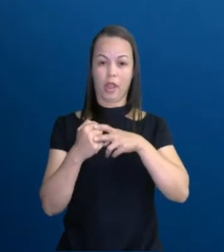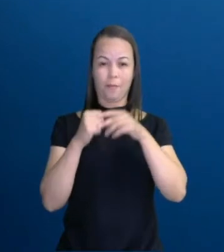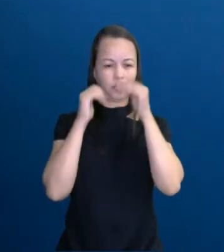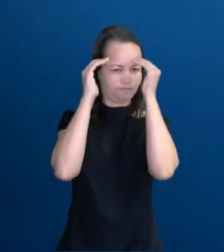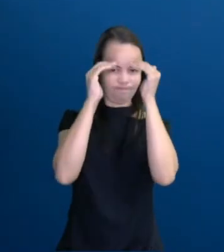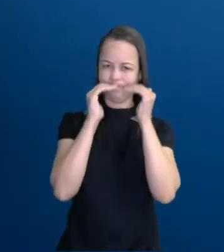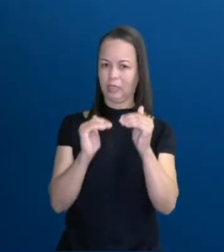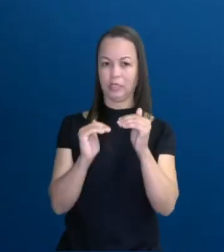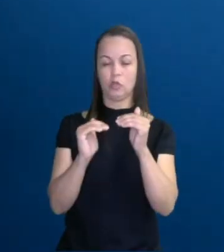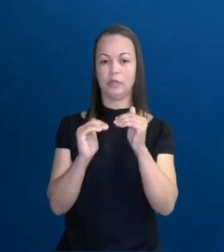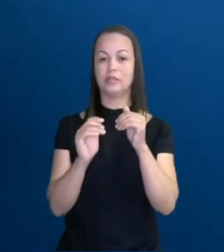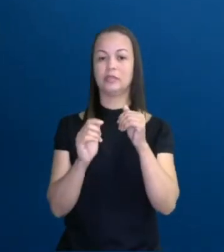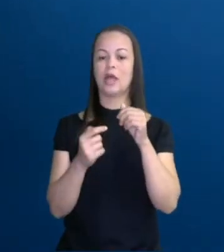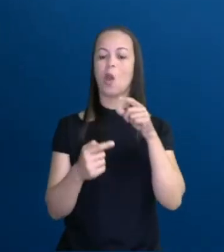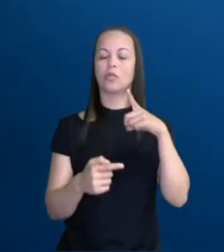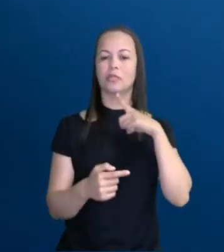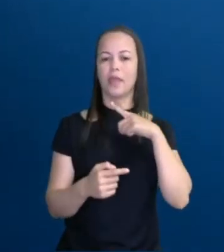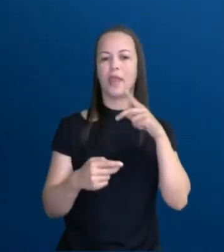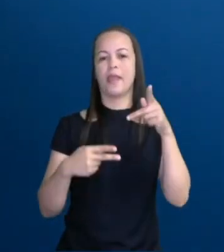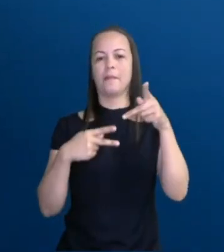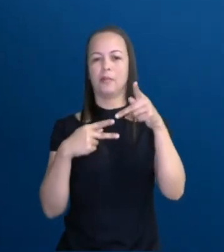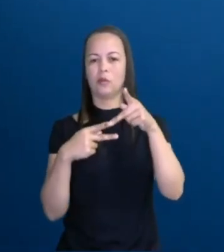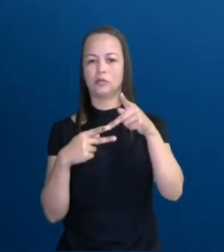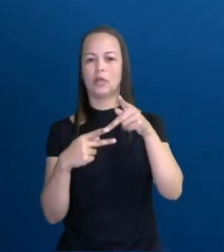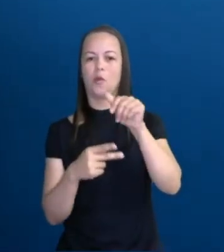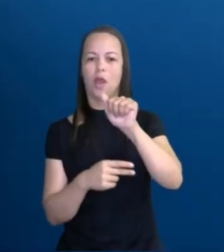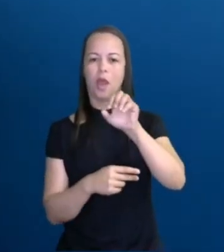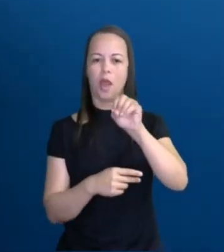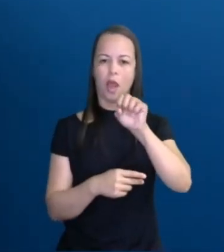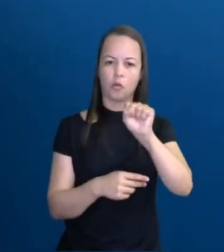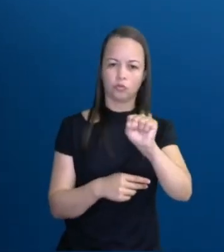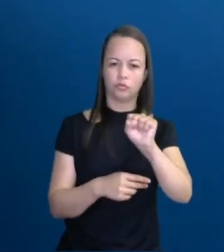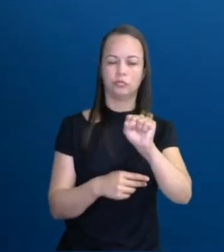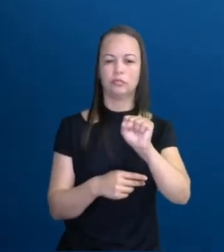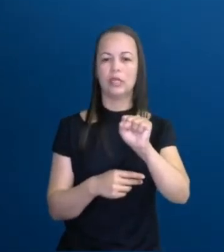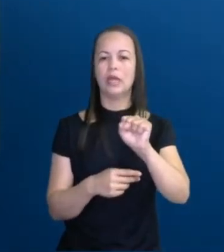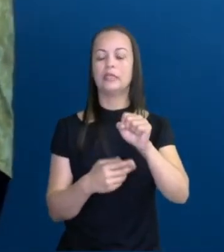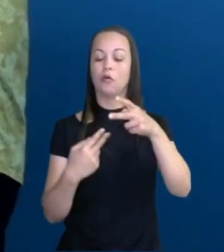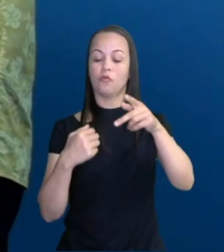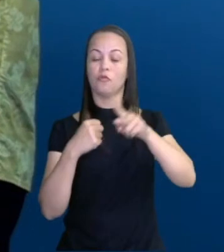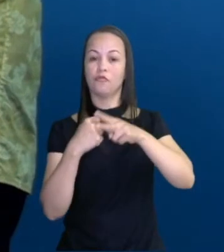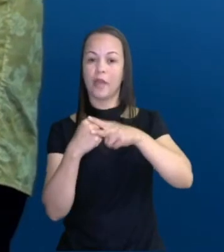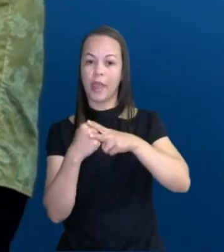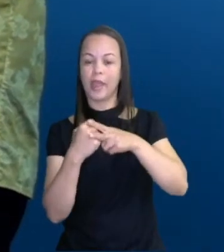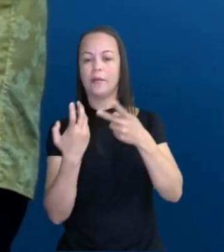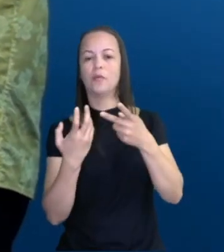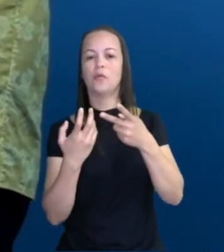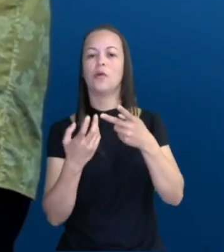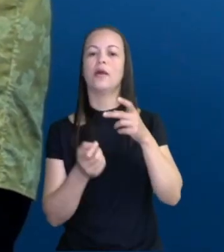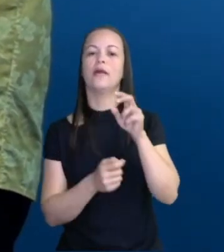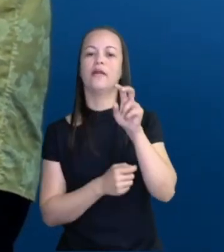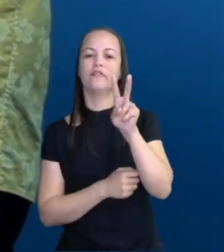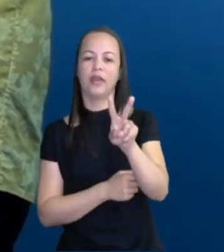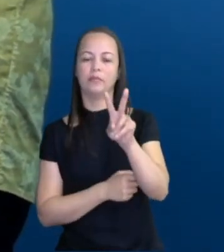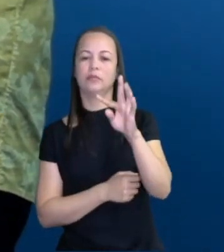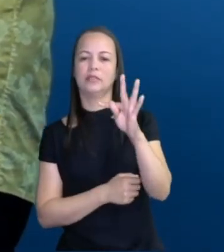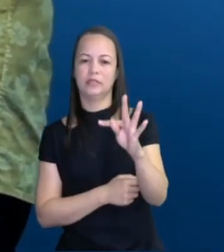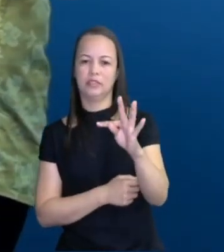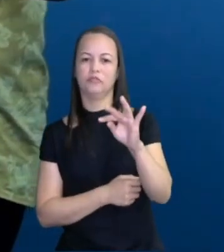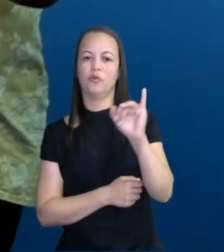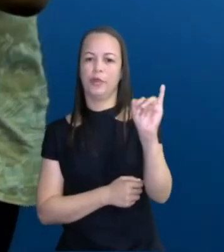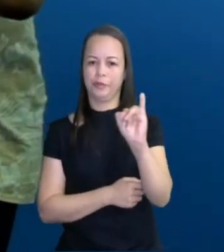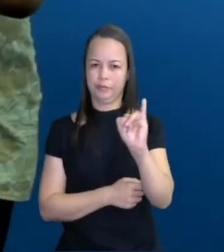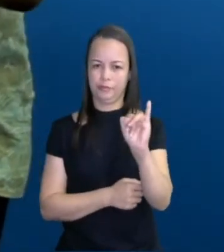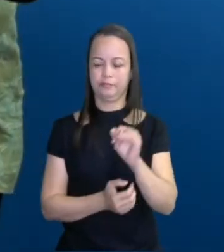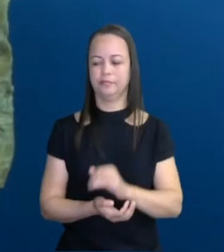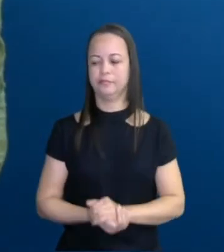desobedecer, aparece a preposição aos. Então, o verbo desobedecer é um verbo transitivo indireto.